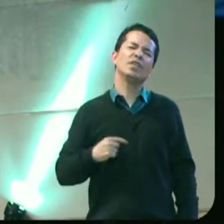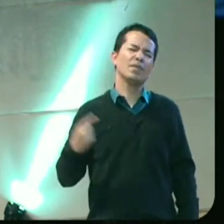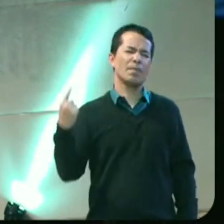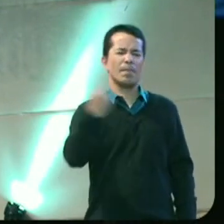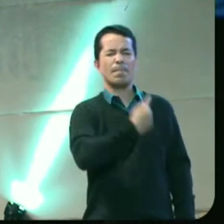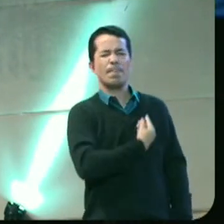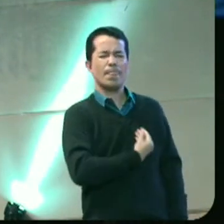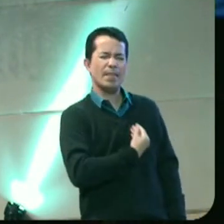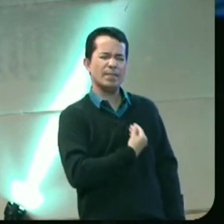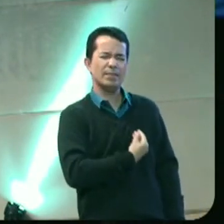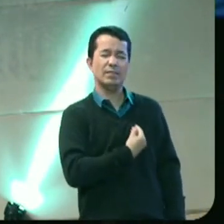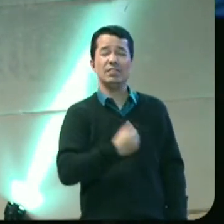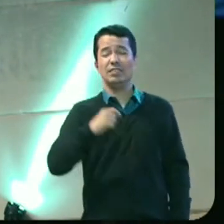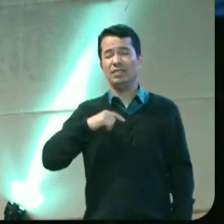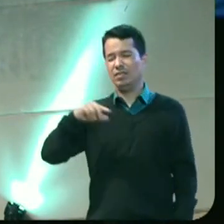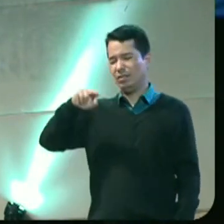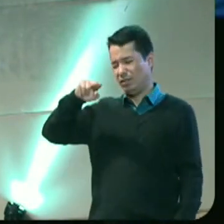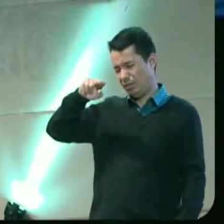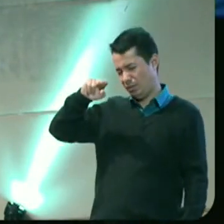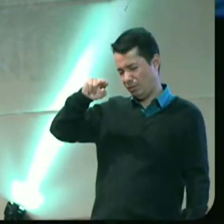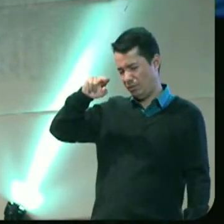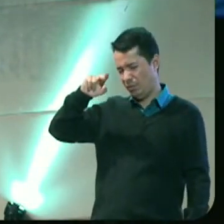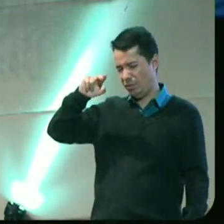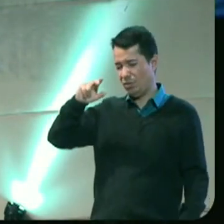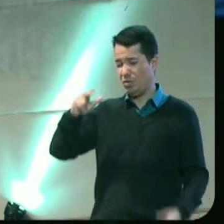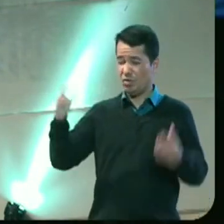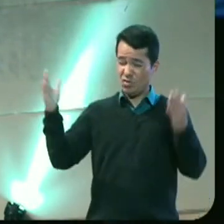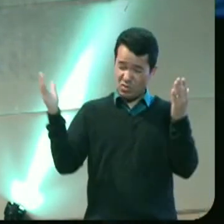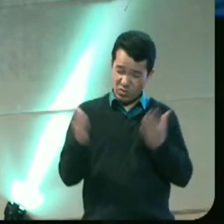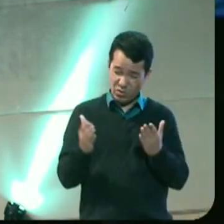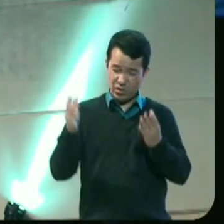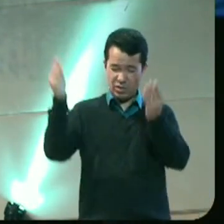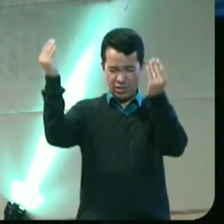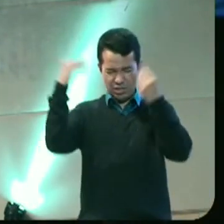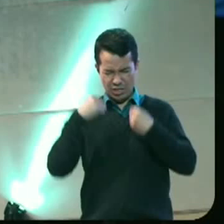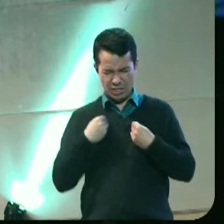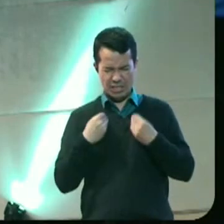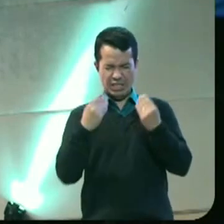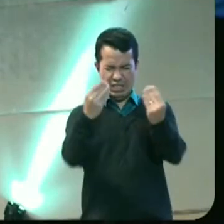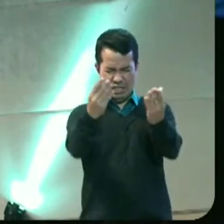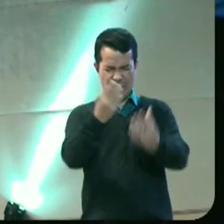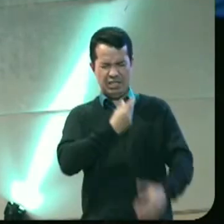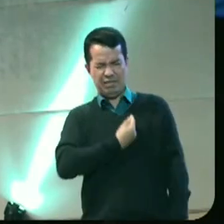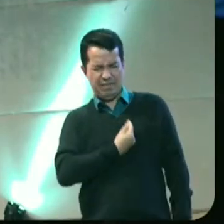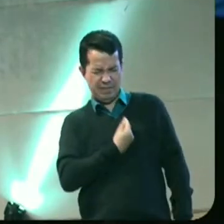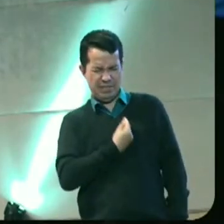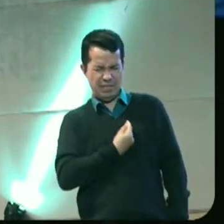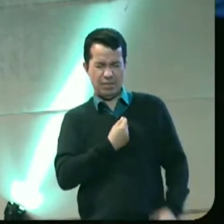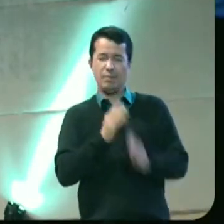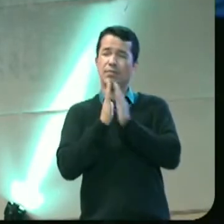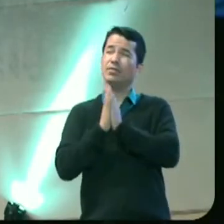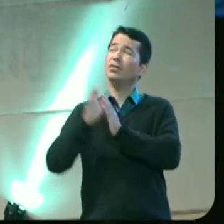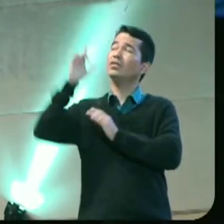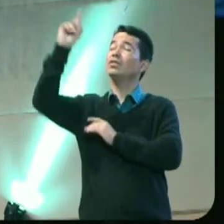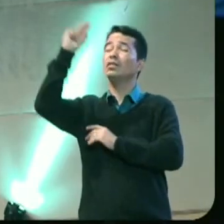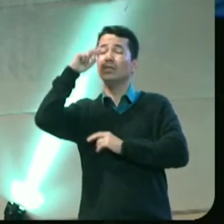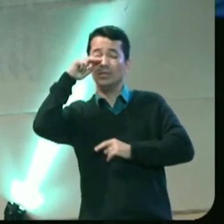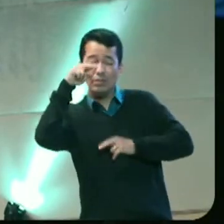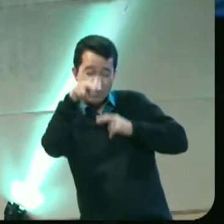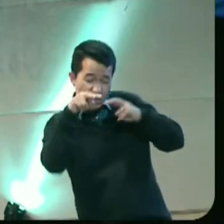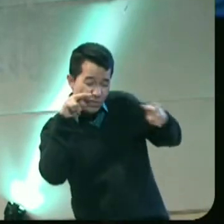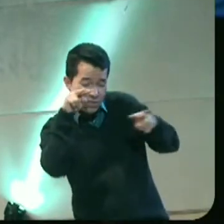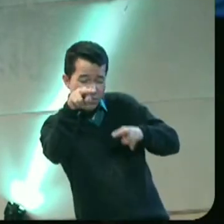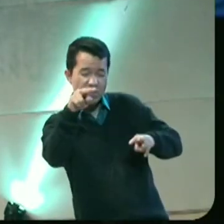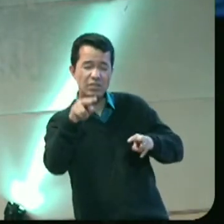entregando a vida ao Senhor hoje, eu quero te pedir, Deus, ouve a oração deles. Toma a vida deles